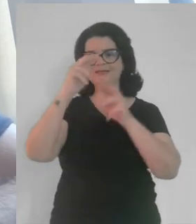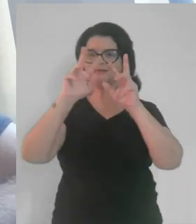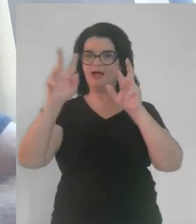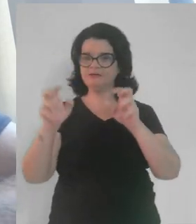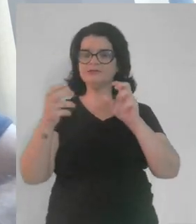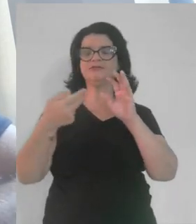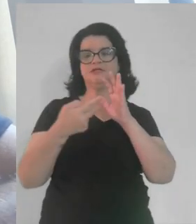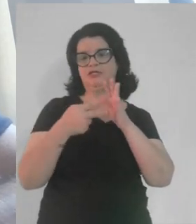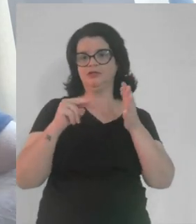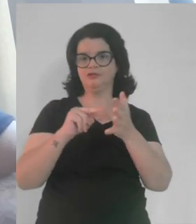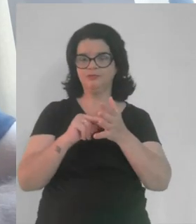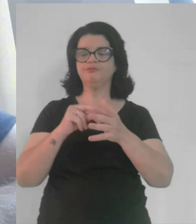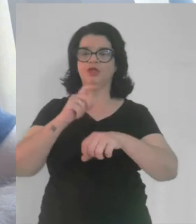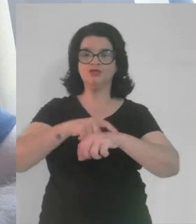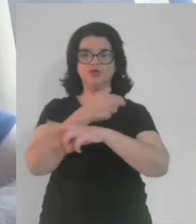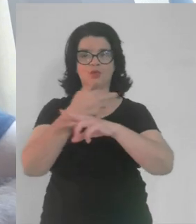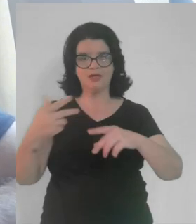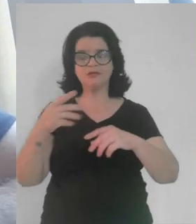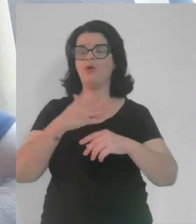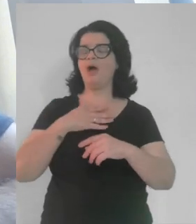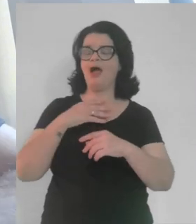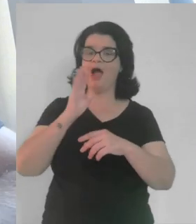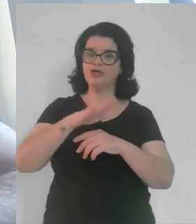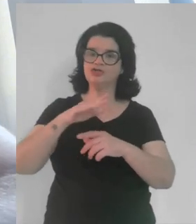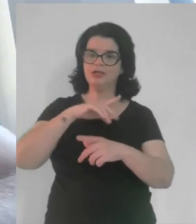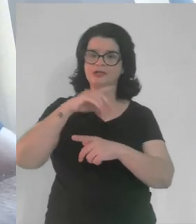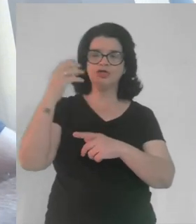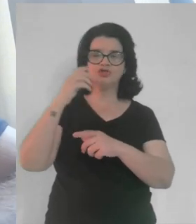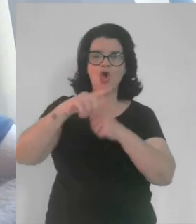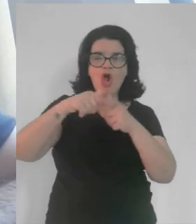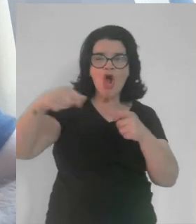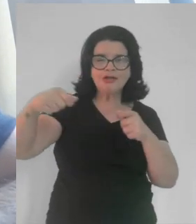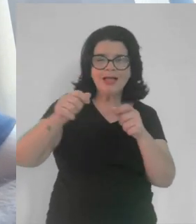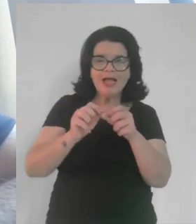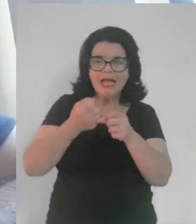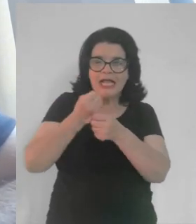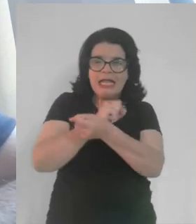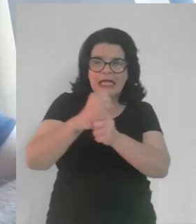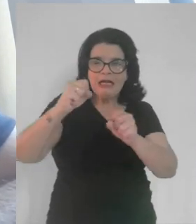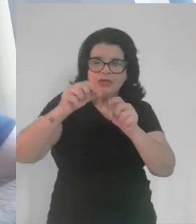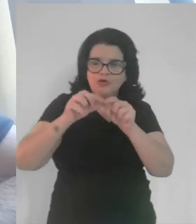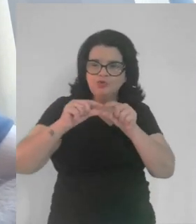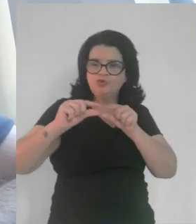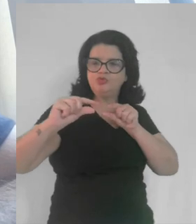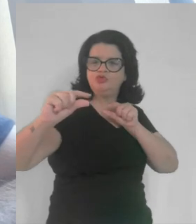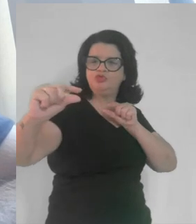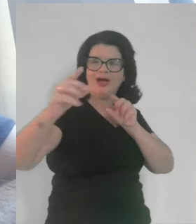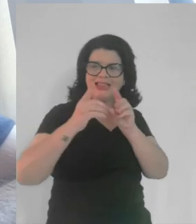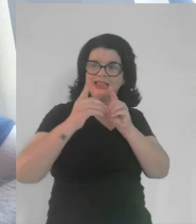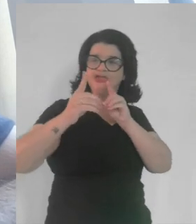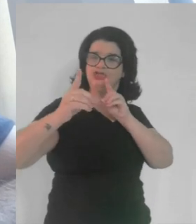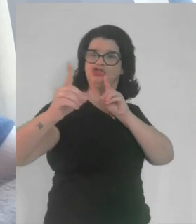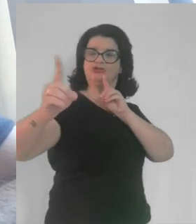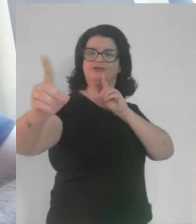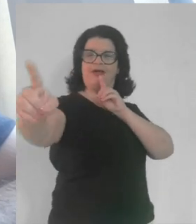situação, que as crianças colocam essa corda muito e muito grande. Elas ficam muito e muito distantes uma da